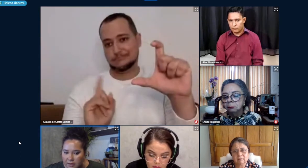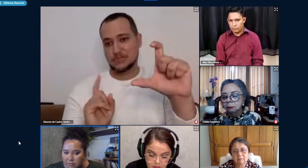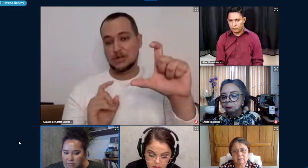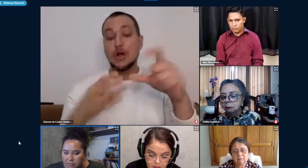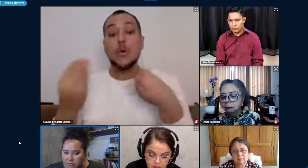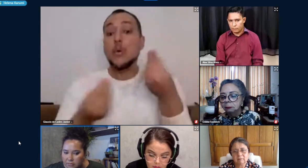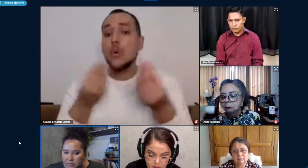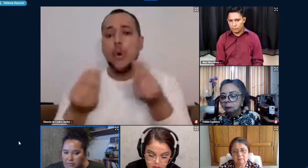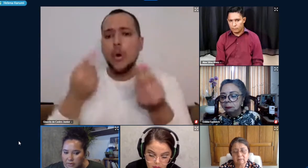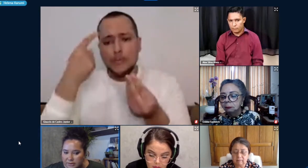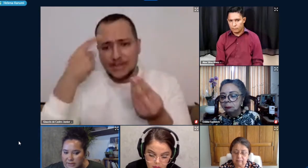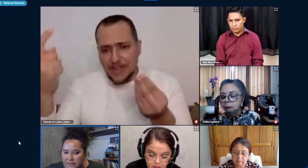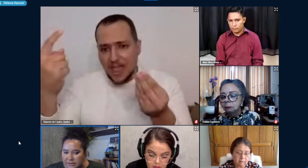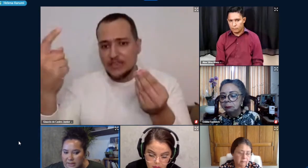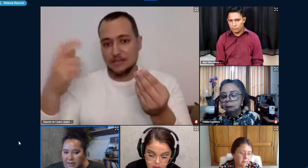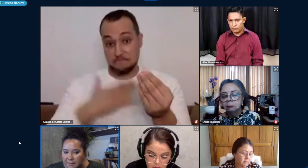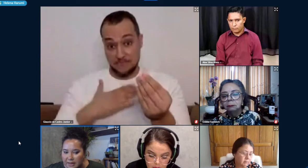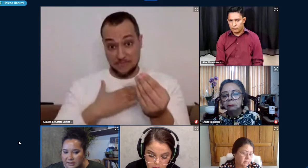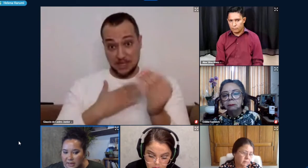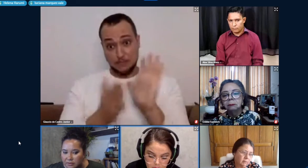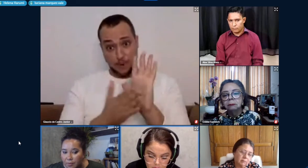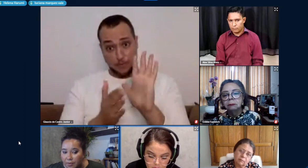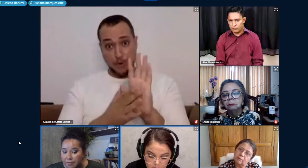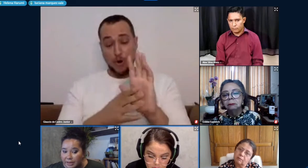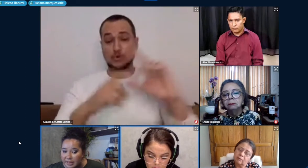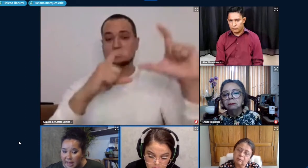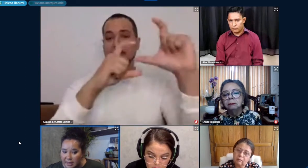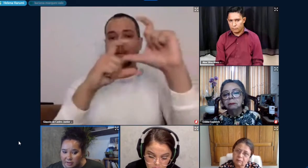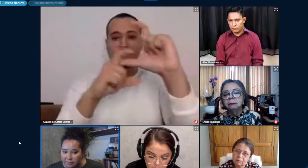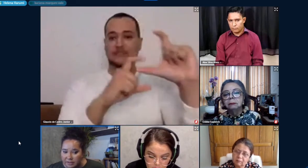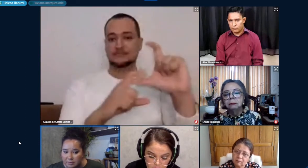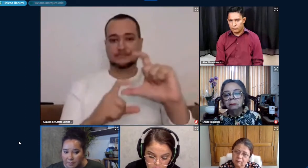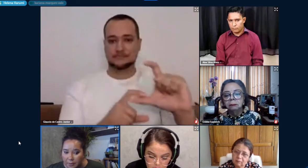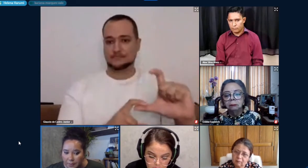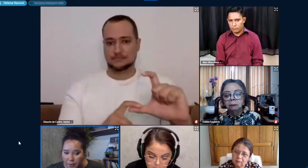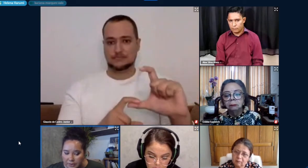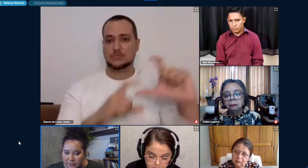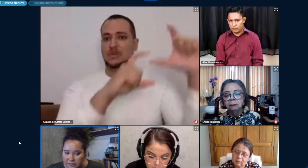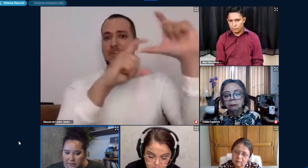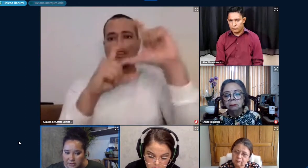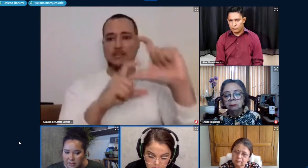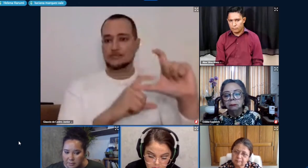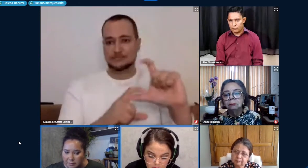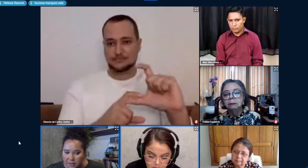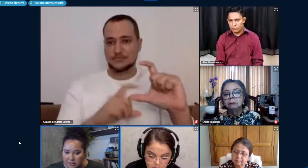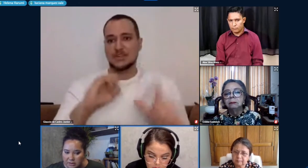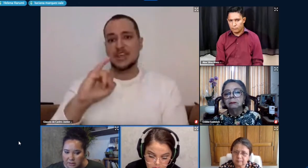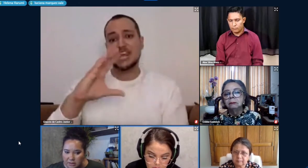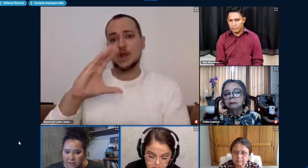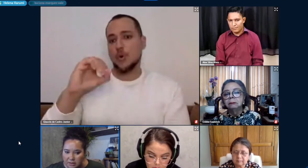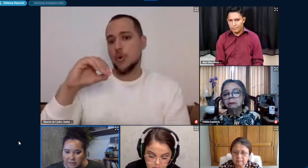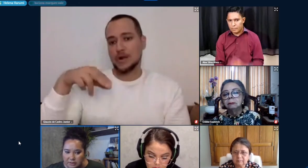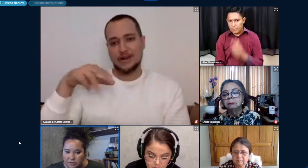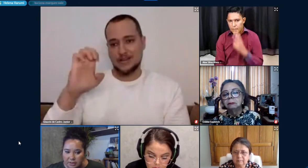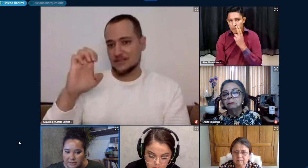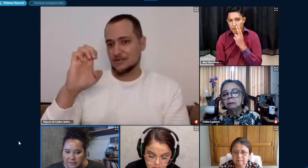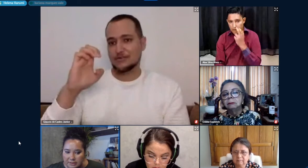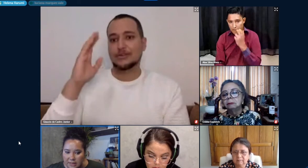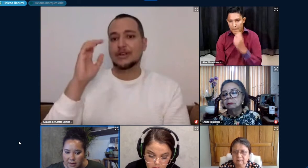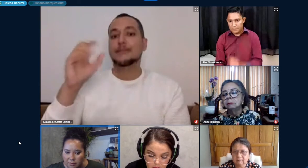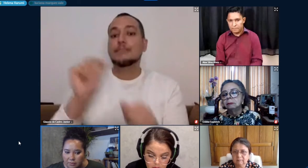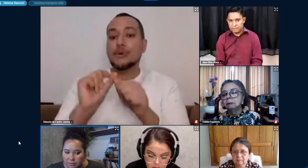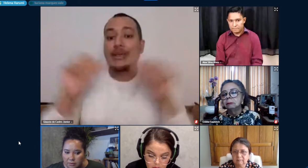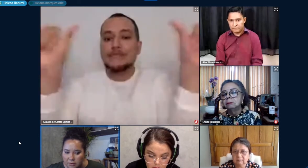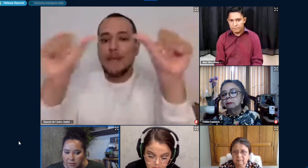Ele, não sei se seria mais claro, como uma ideia, talvez uma proposta minha, seria